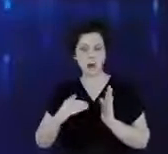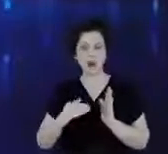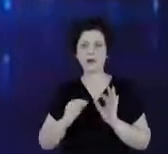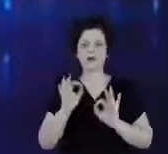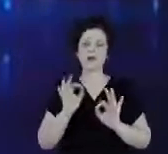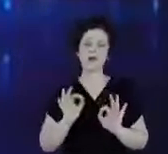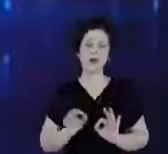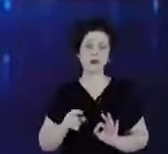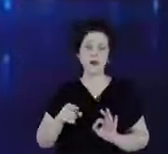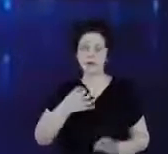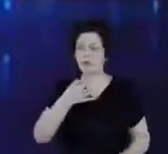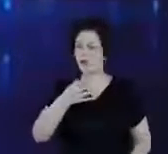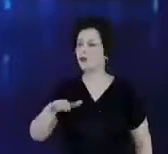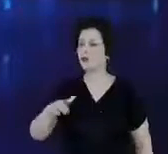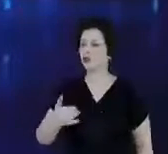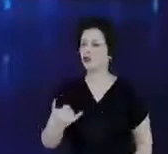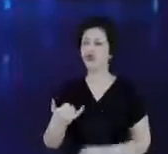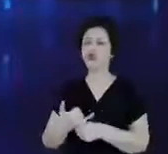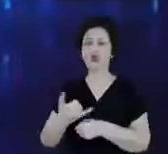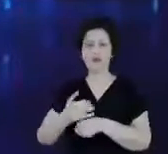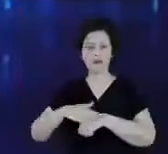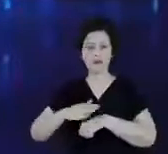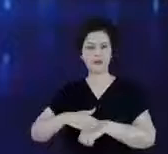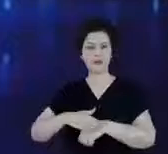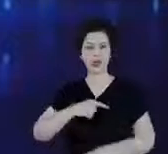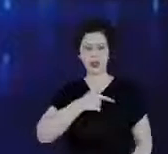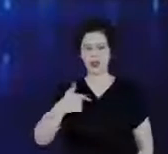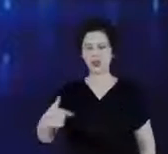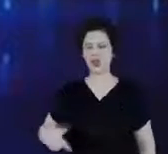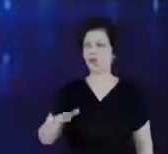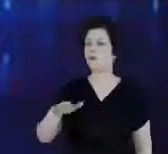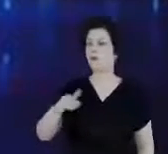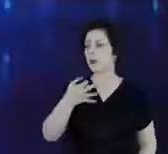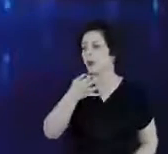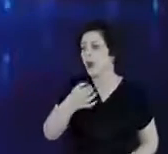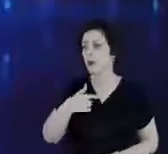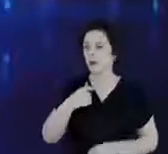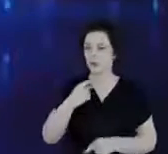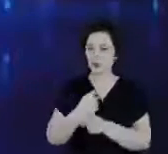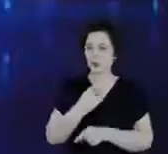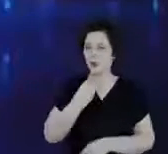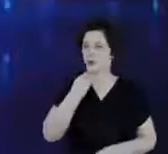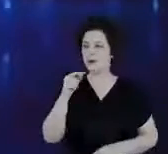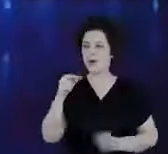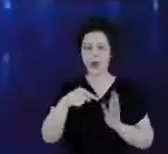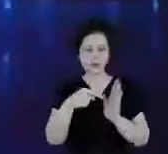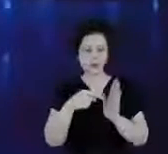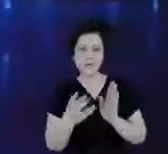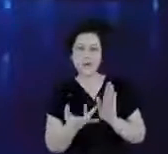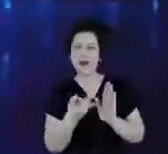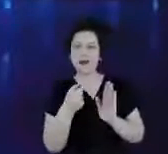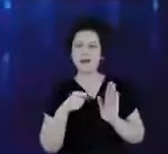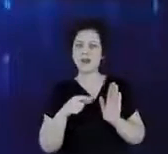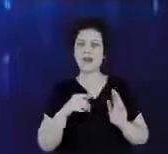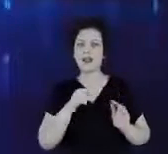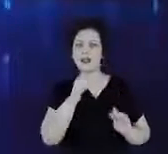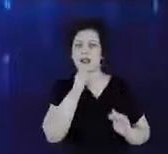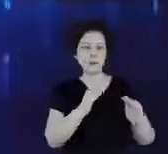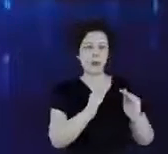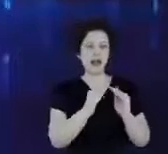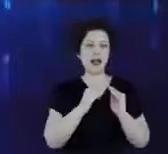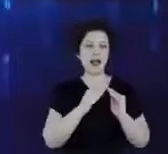Pequim eu sugeri para o chefe de produção que era chinês e falei olha eu descobri uma oportunidade aqui é incrível sou umas casas